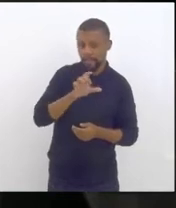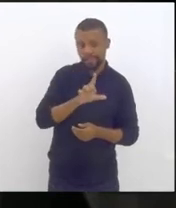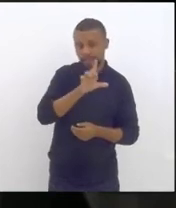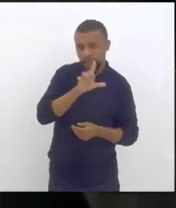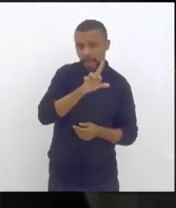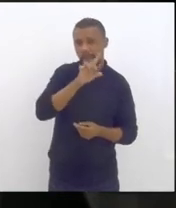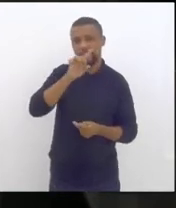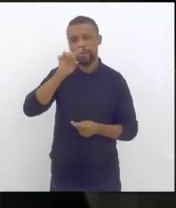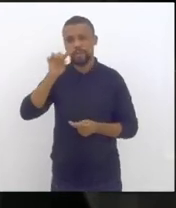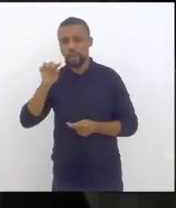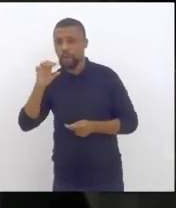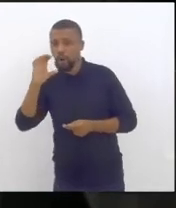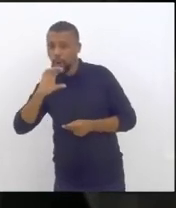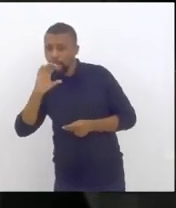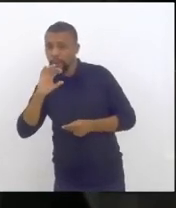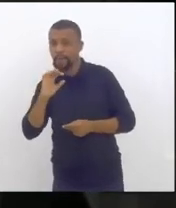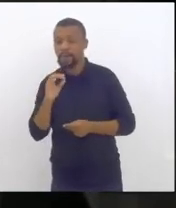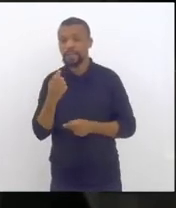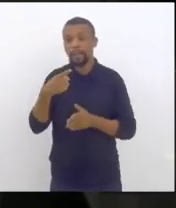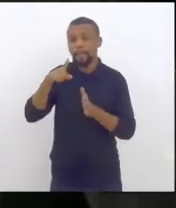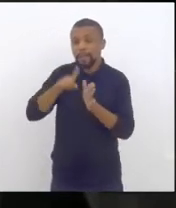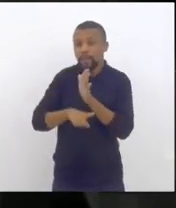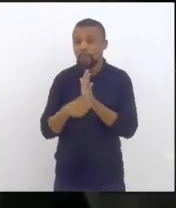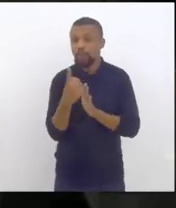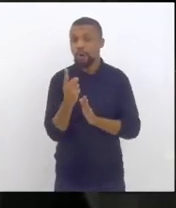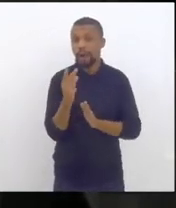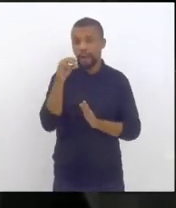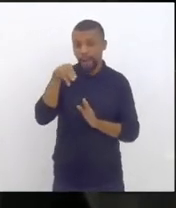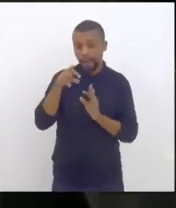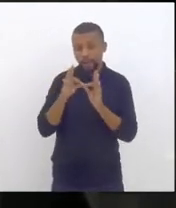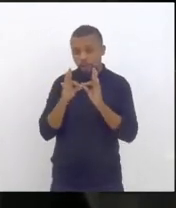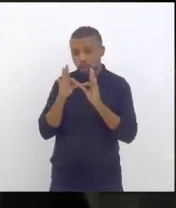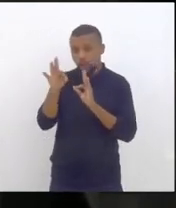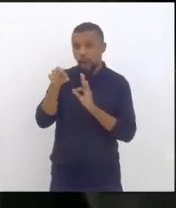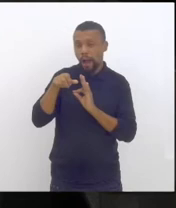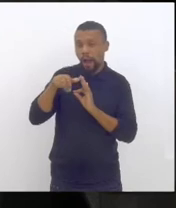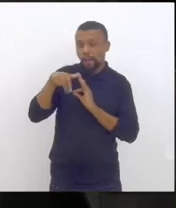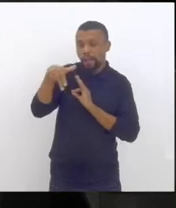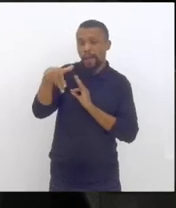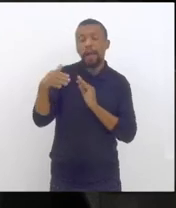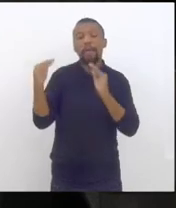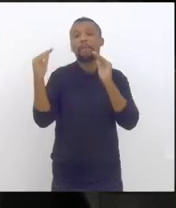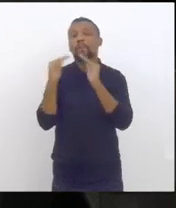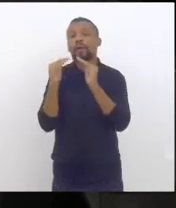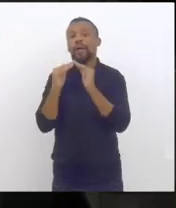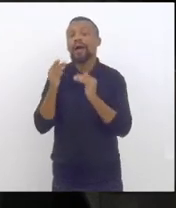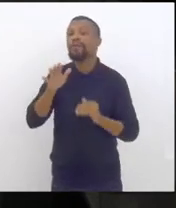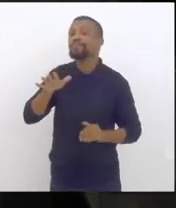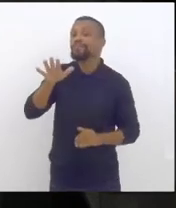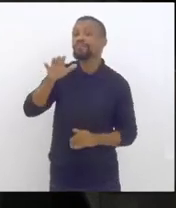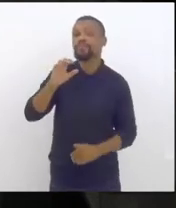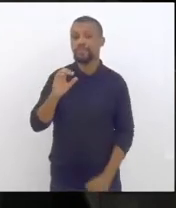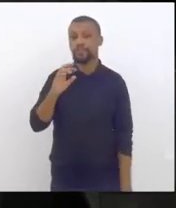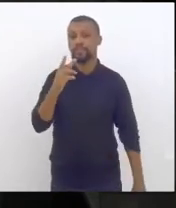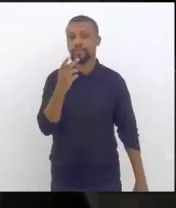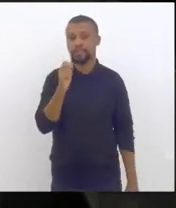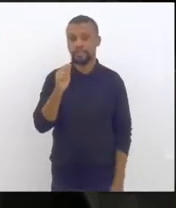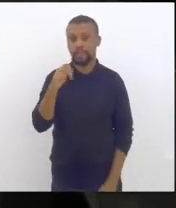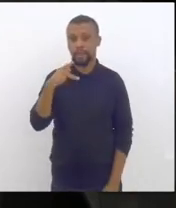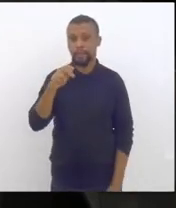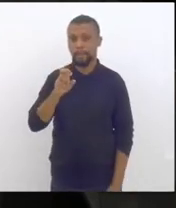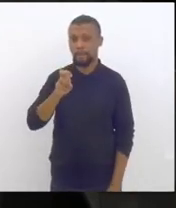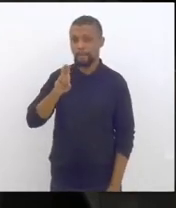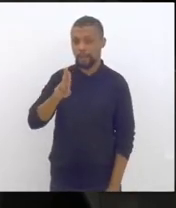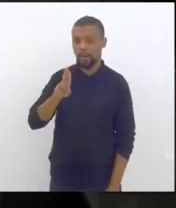e a menos de 1 km dali a pé morar o chapéu Mangueira na Babilônia